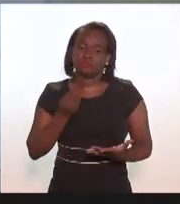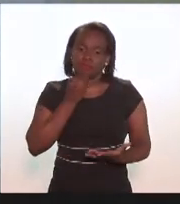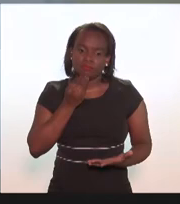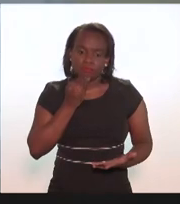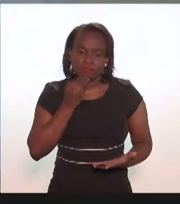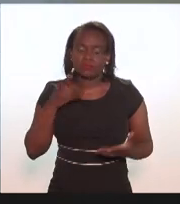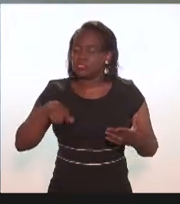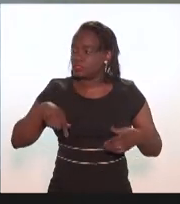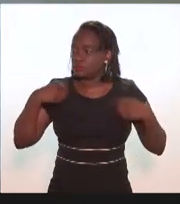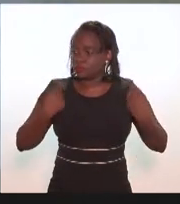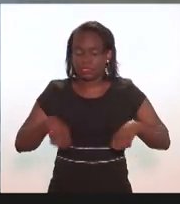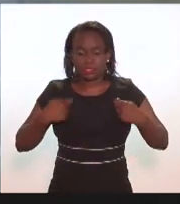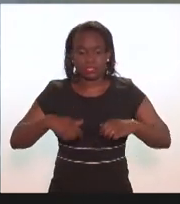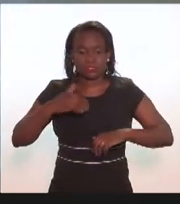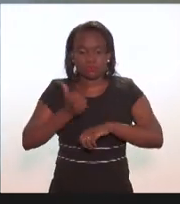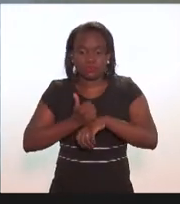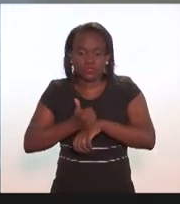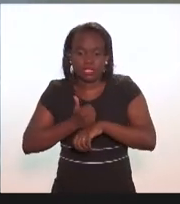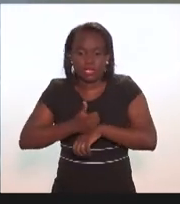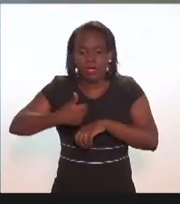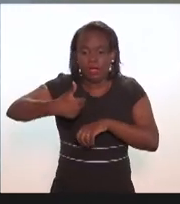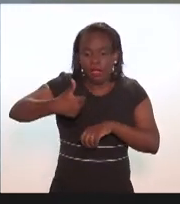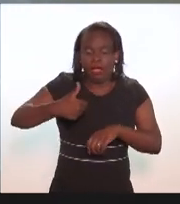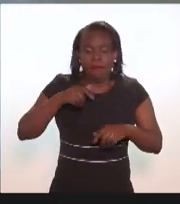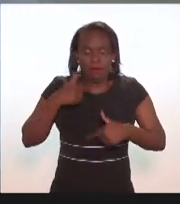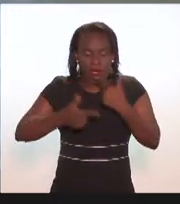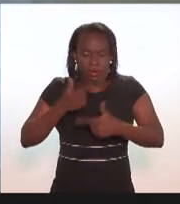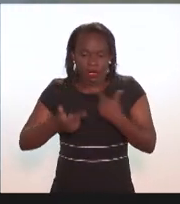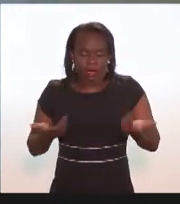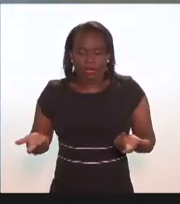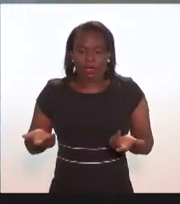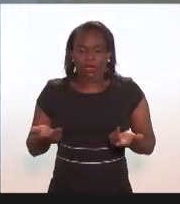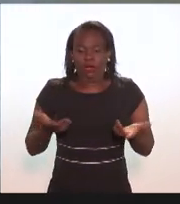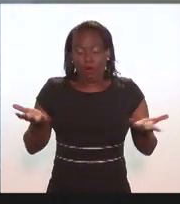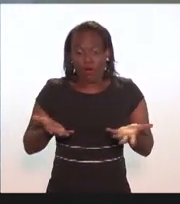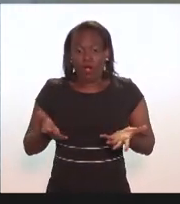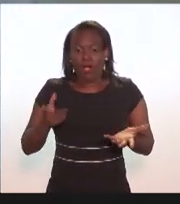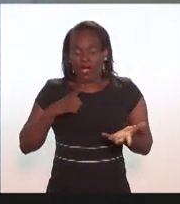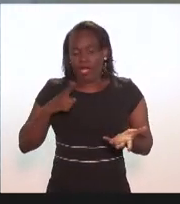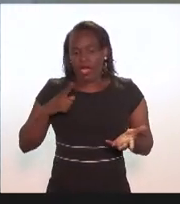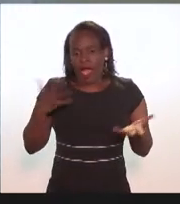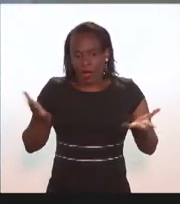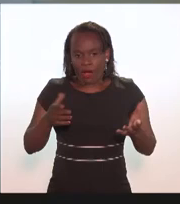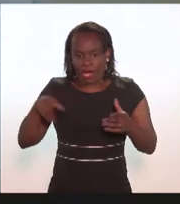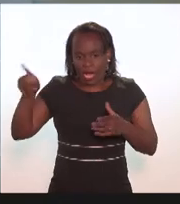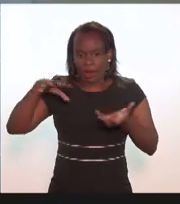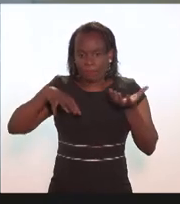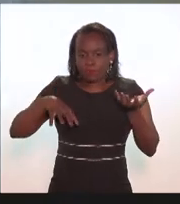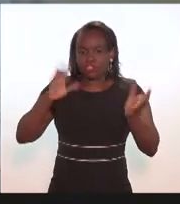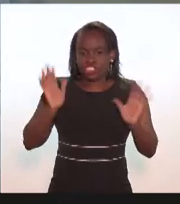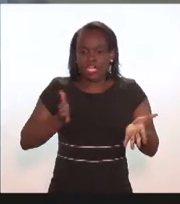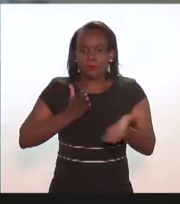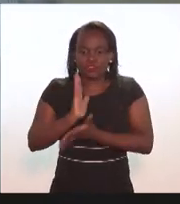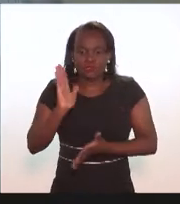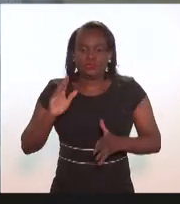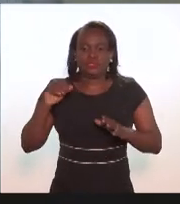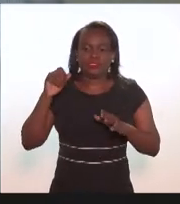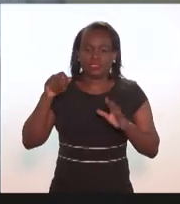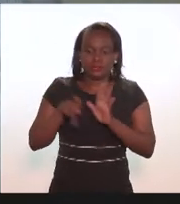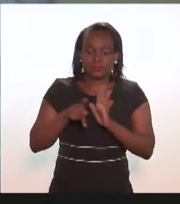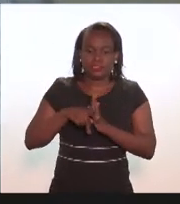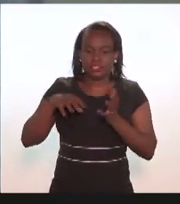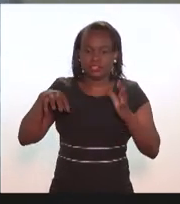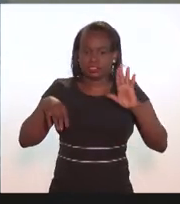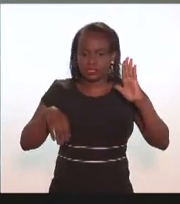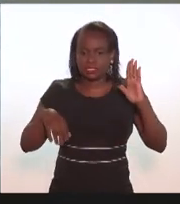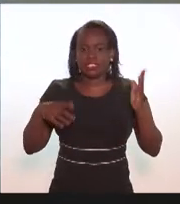evidentemente a gente precisa de profissionais na ponta para prestar serviços públicos. Hoje está correndo no Congresso Nacional, já foi aprovado no Senado, e está